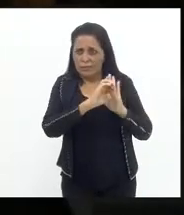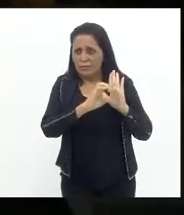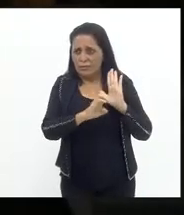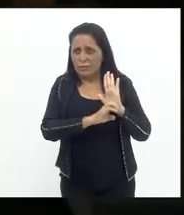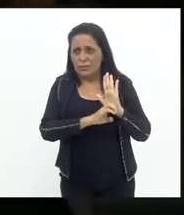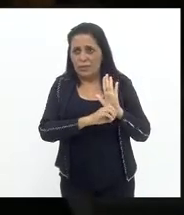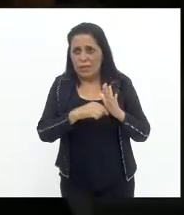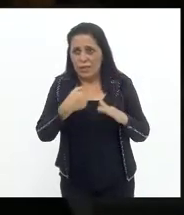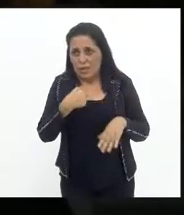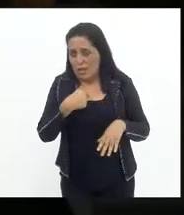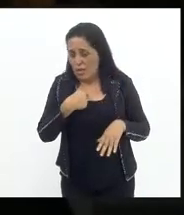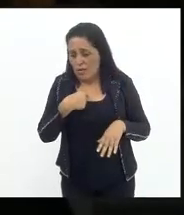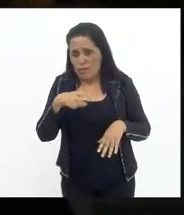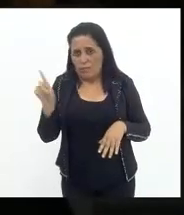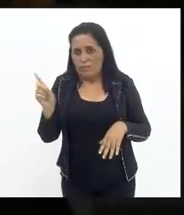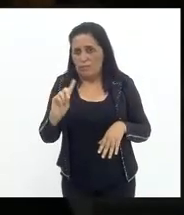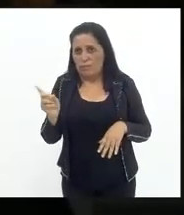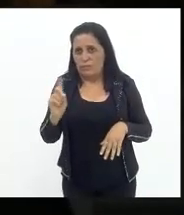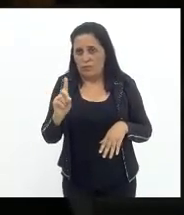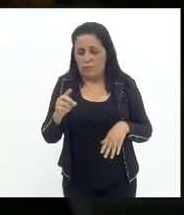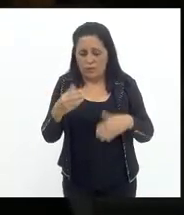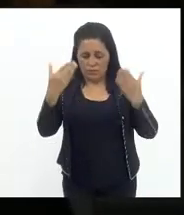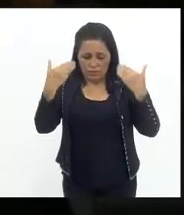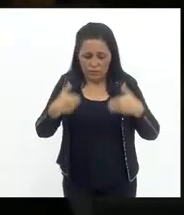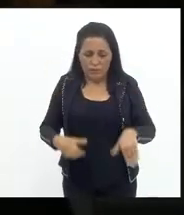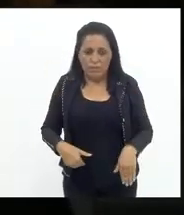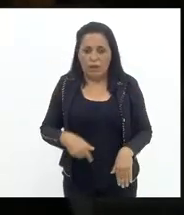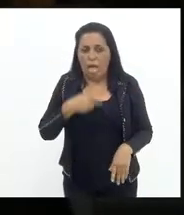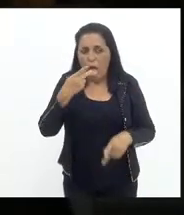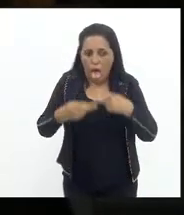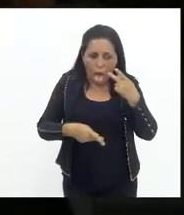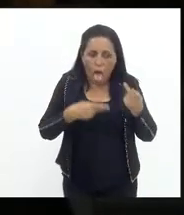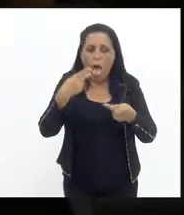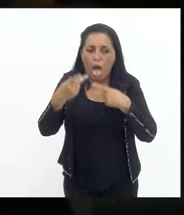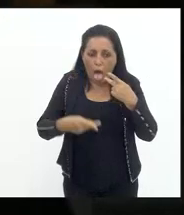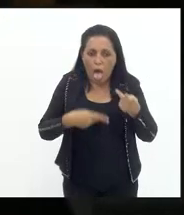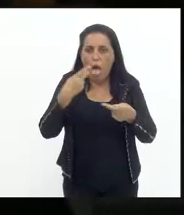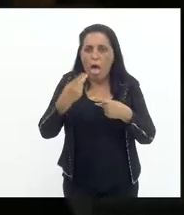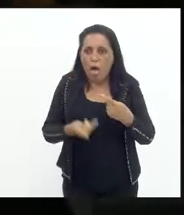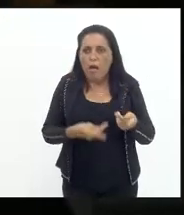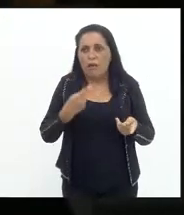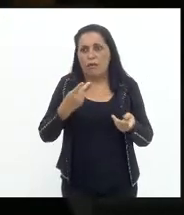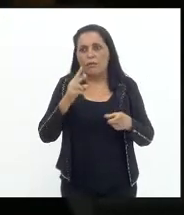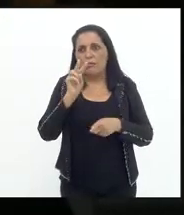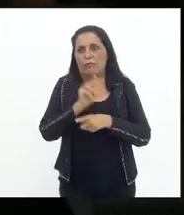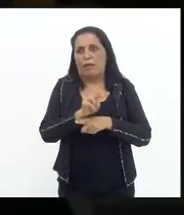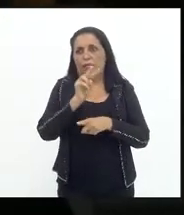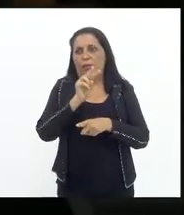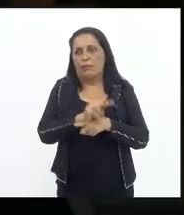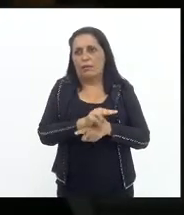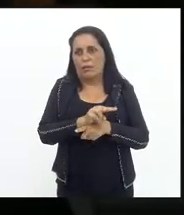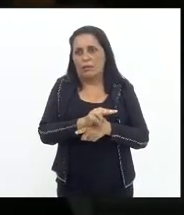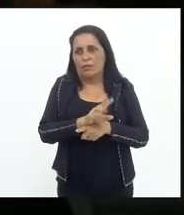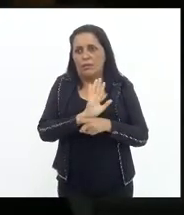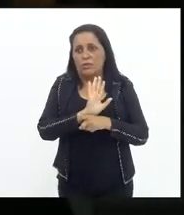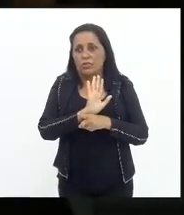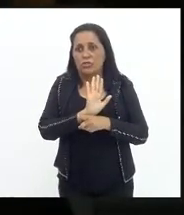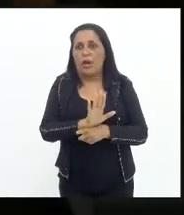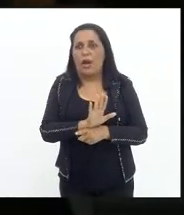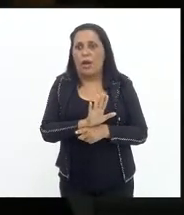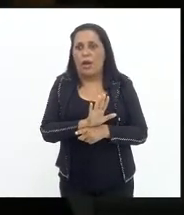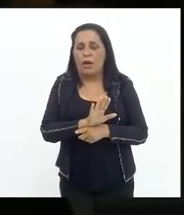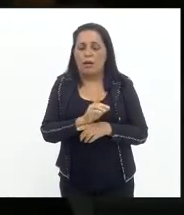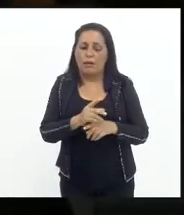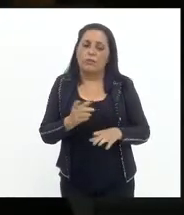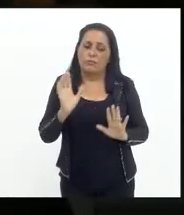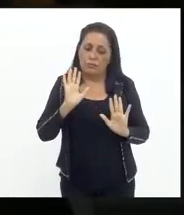eu não vou nem estar aqui me esgoelando para defender a rejeição, porque eu já rejeitei no